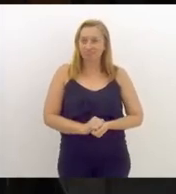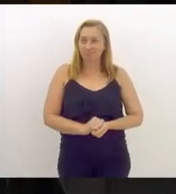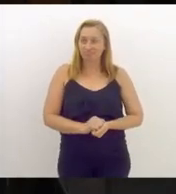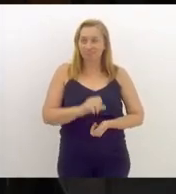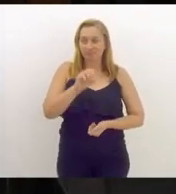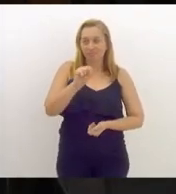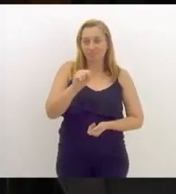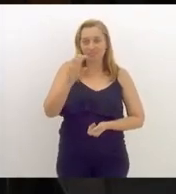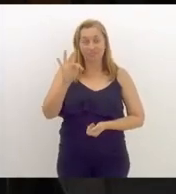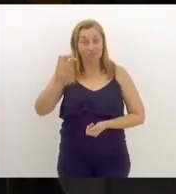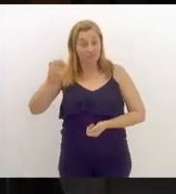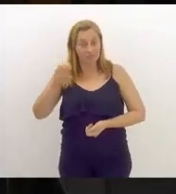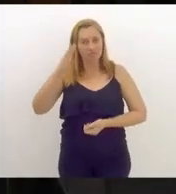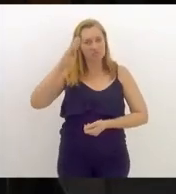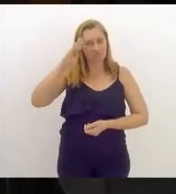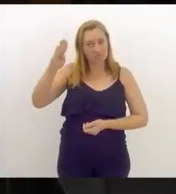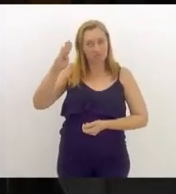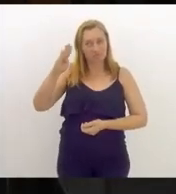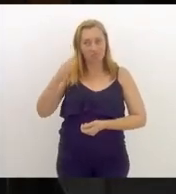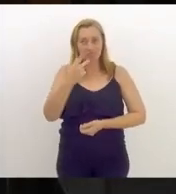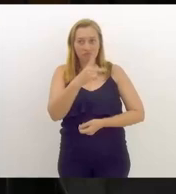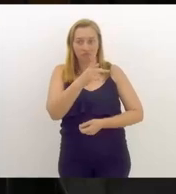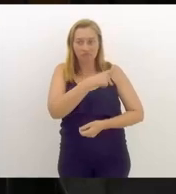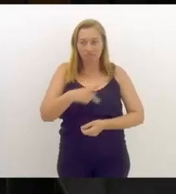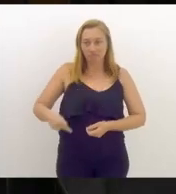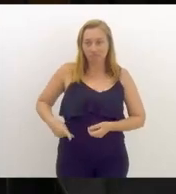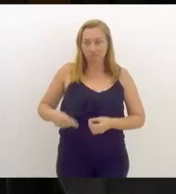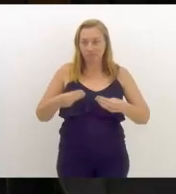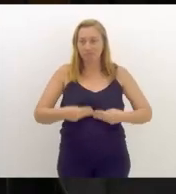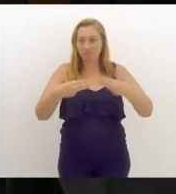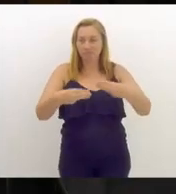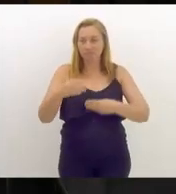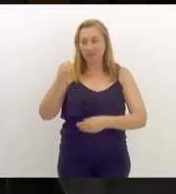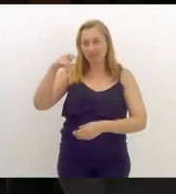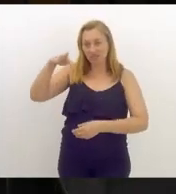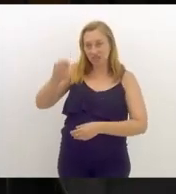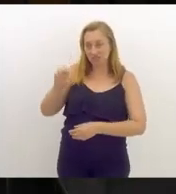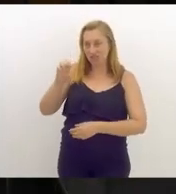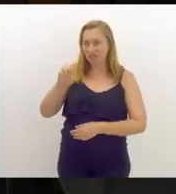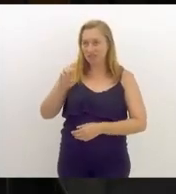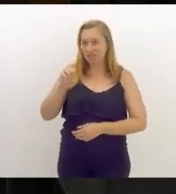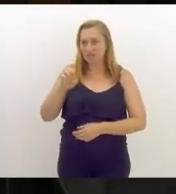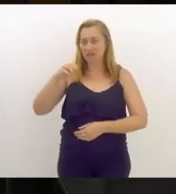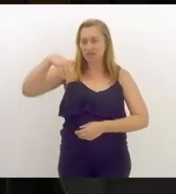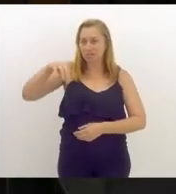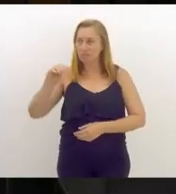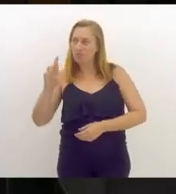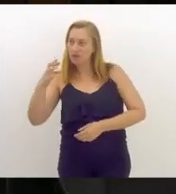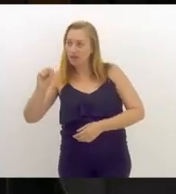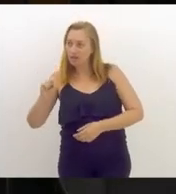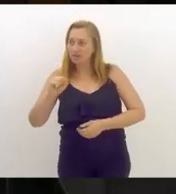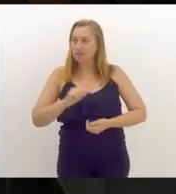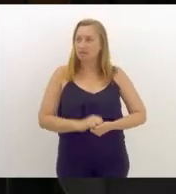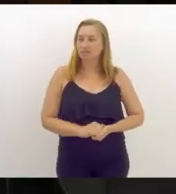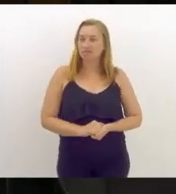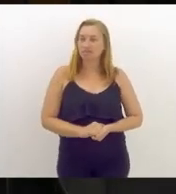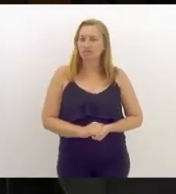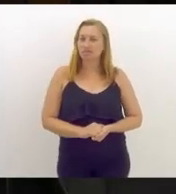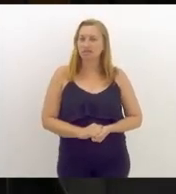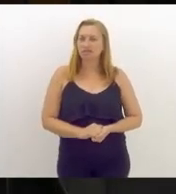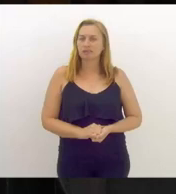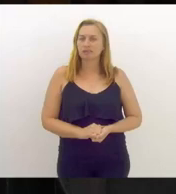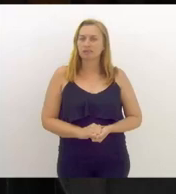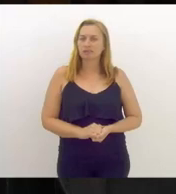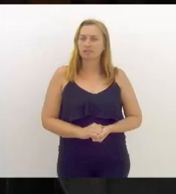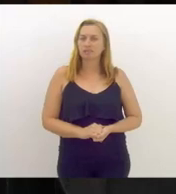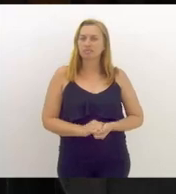STF e principalmente pelo seu presidente Ministro Alexandre de Moraes Ministro esse que